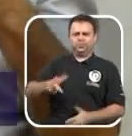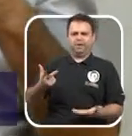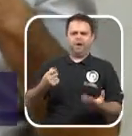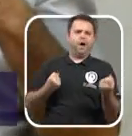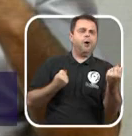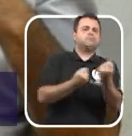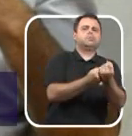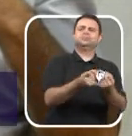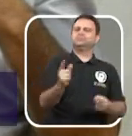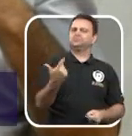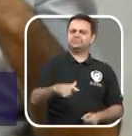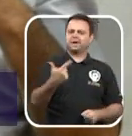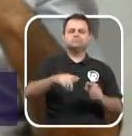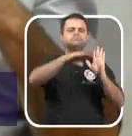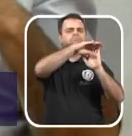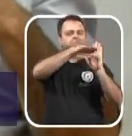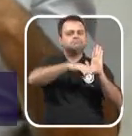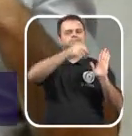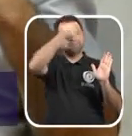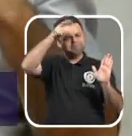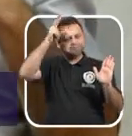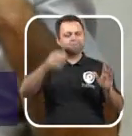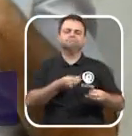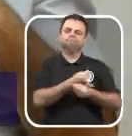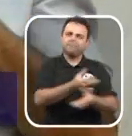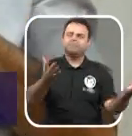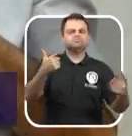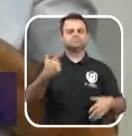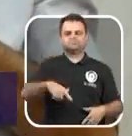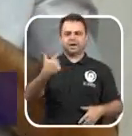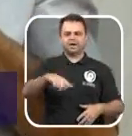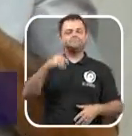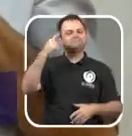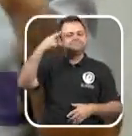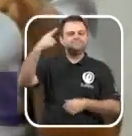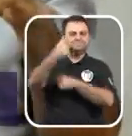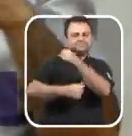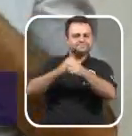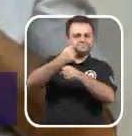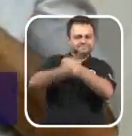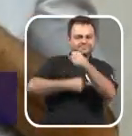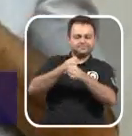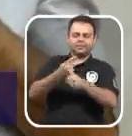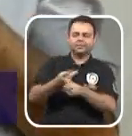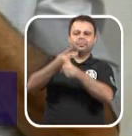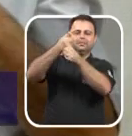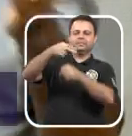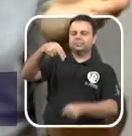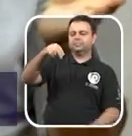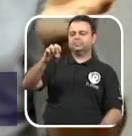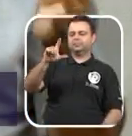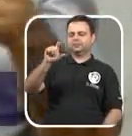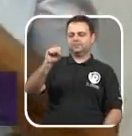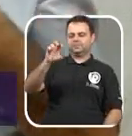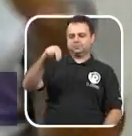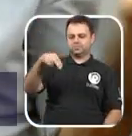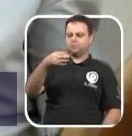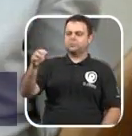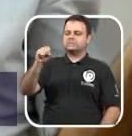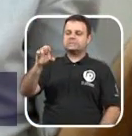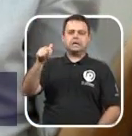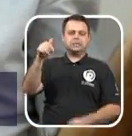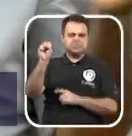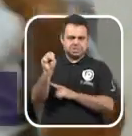não tem política pública de fomento. Faz o prêmio Nelson Seixas, que é o prêmio estímulo, que é pequeno, é pouco dinheiro, não anda nas escolas,